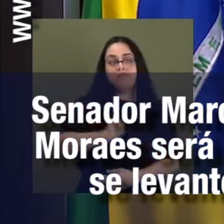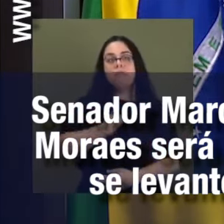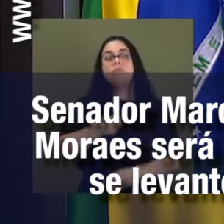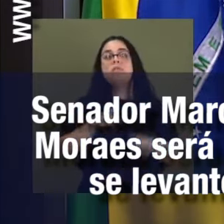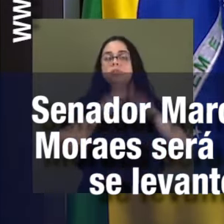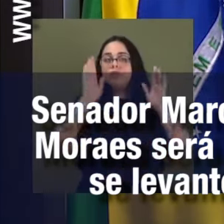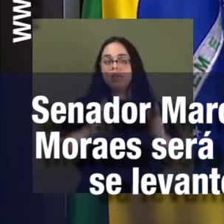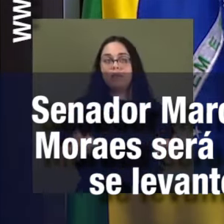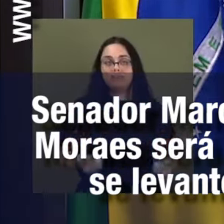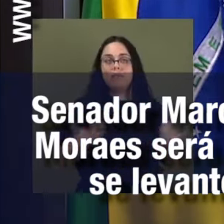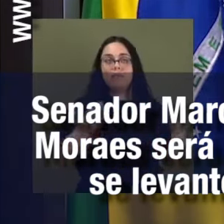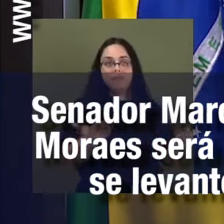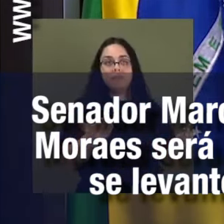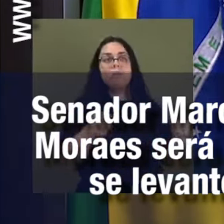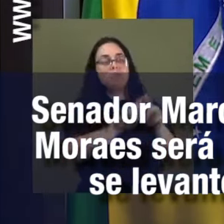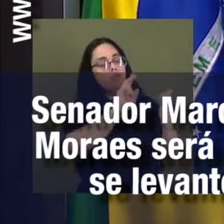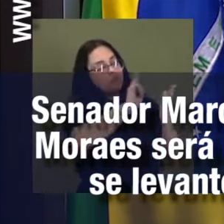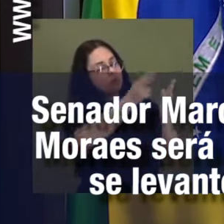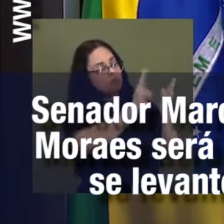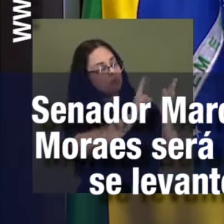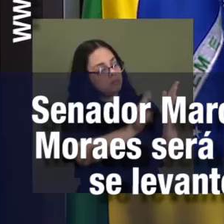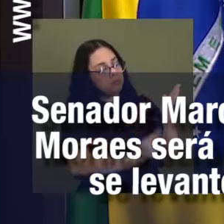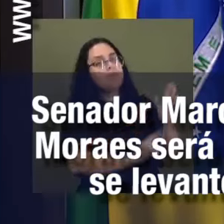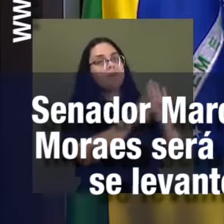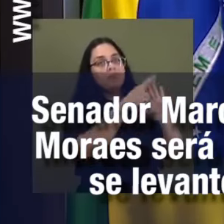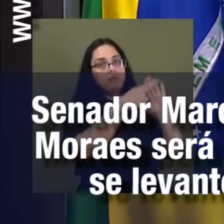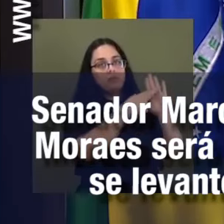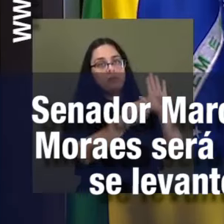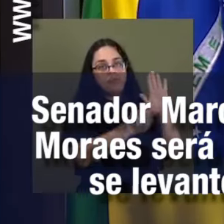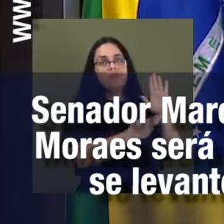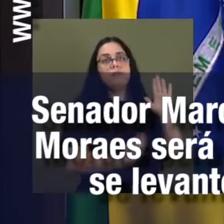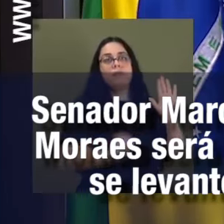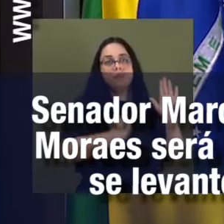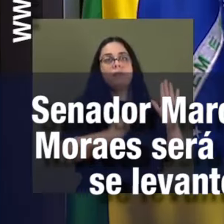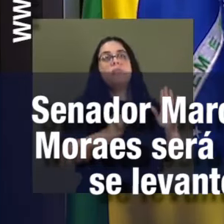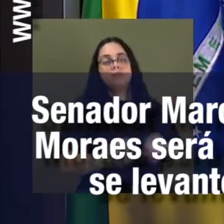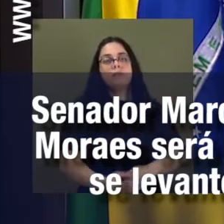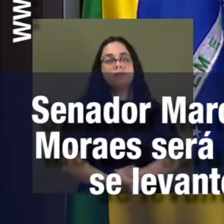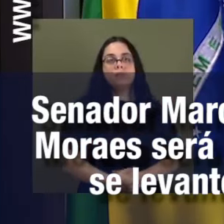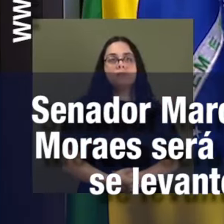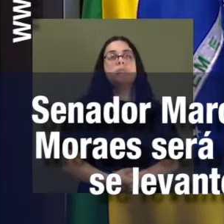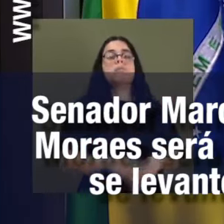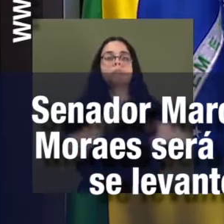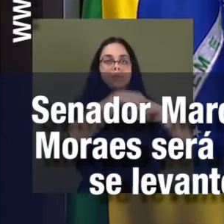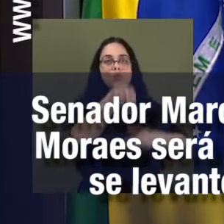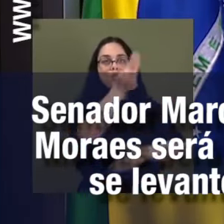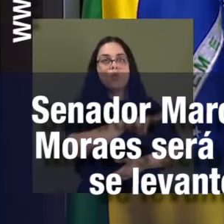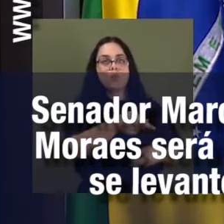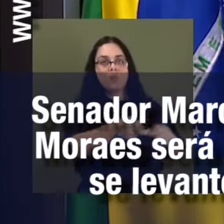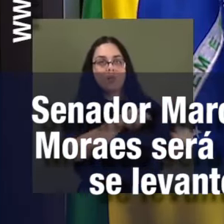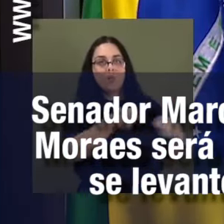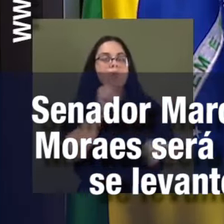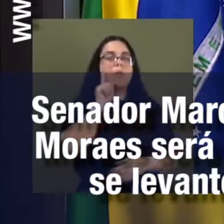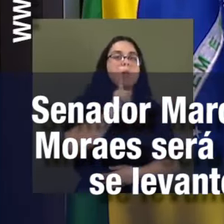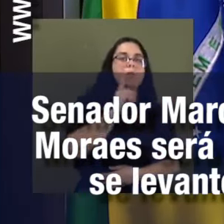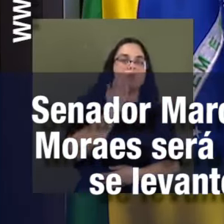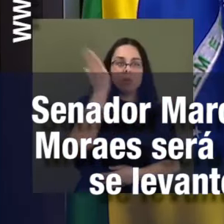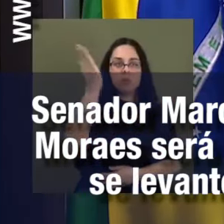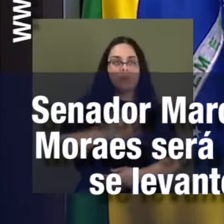sendo colocado e dito os nomes de quem vai ocupar a liderança desse tribunal, através do controle dos Estados Unidos.